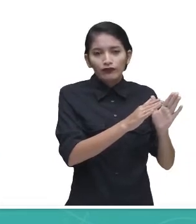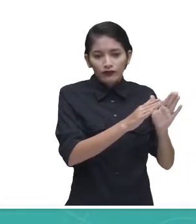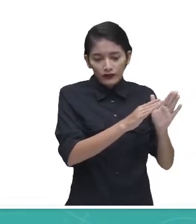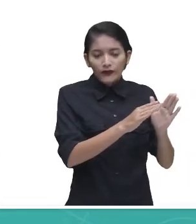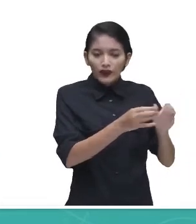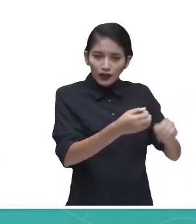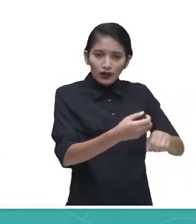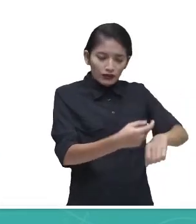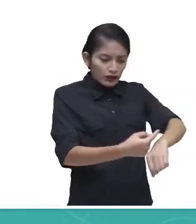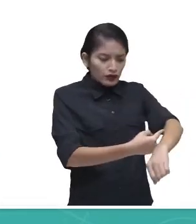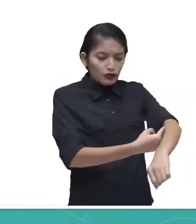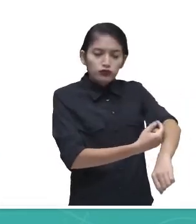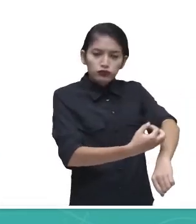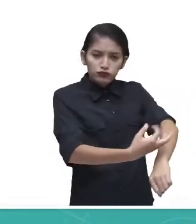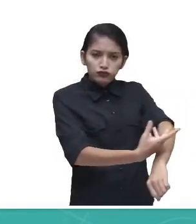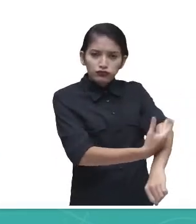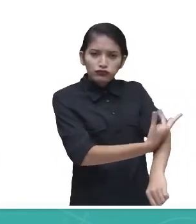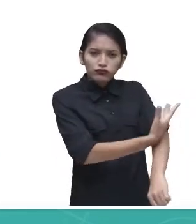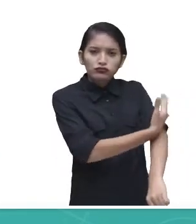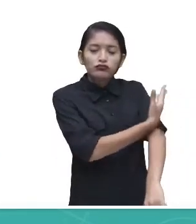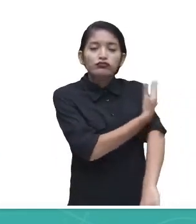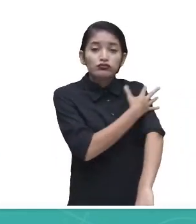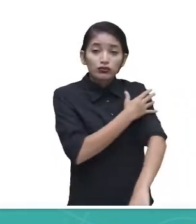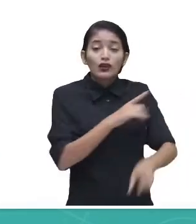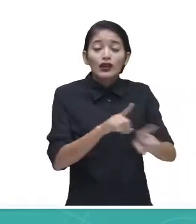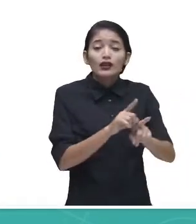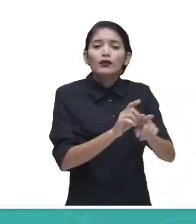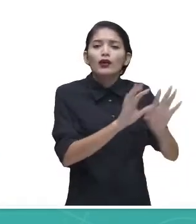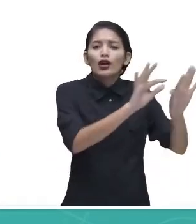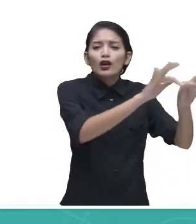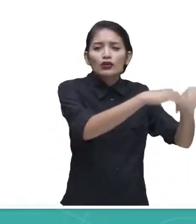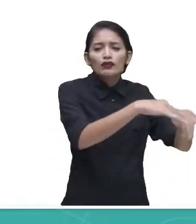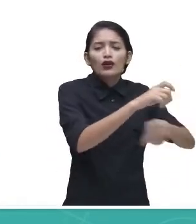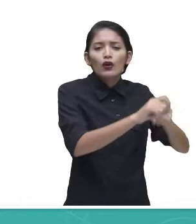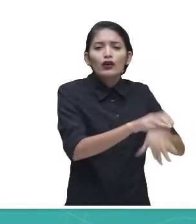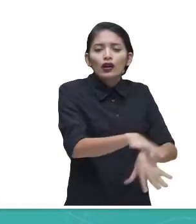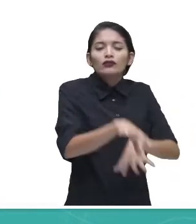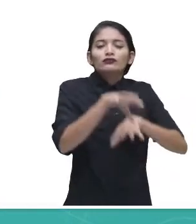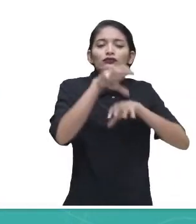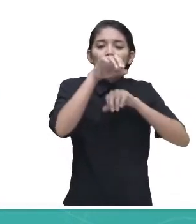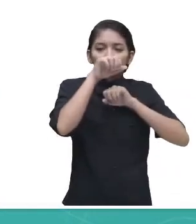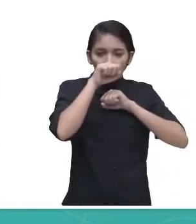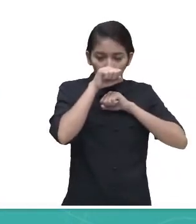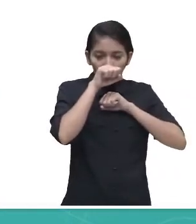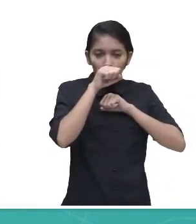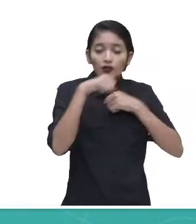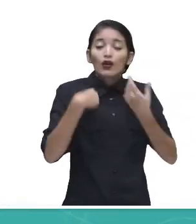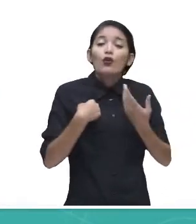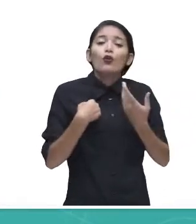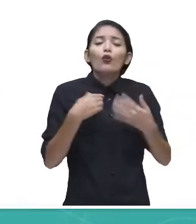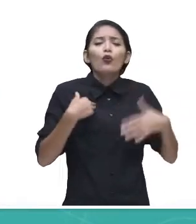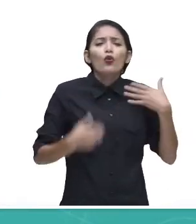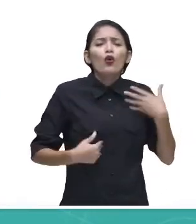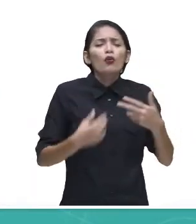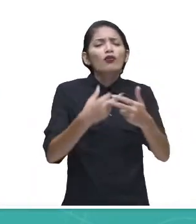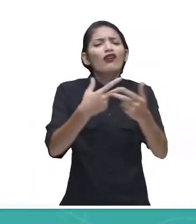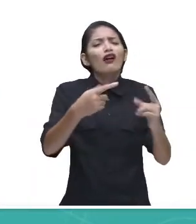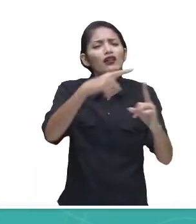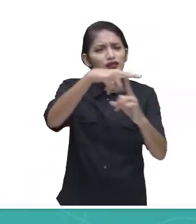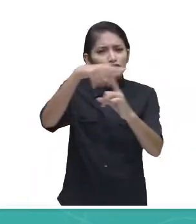nervoso, né? Nervoso. E o último, aí o sistema respiratório. Então, nosso corpo é composto por